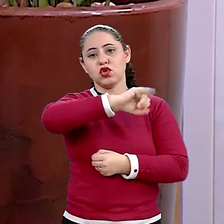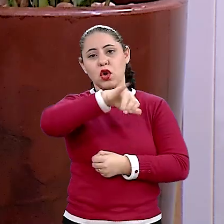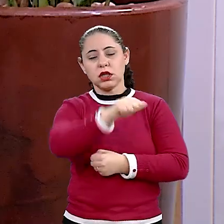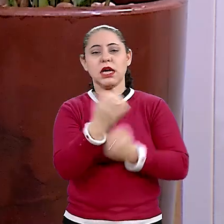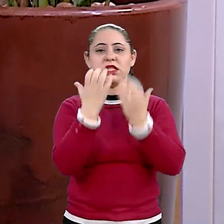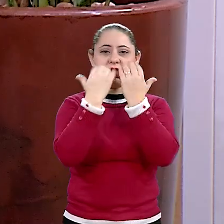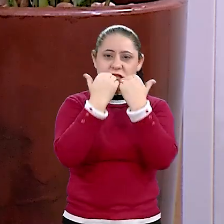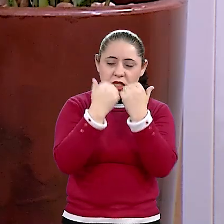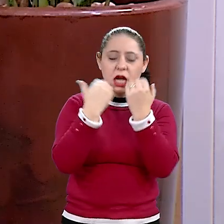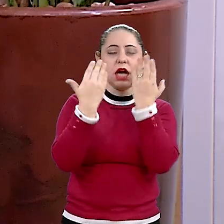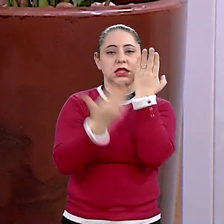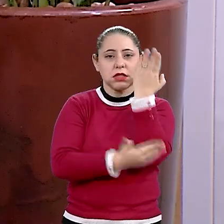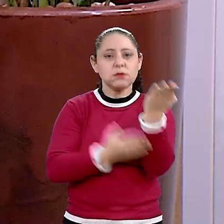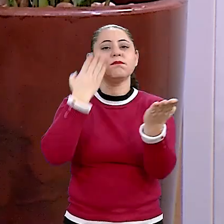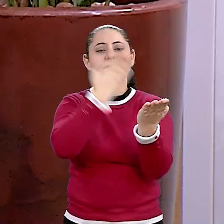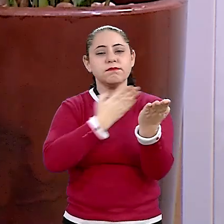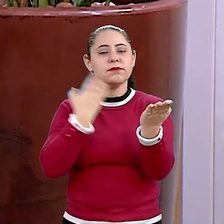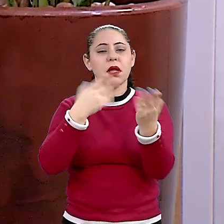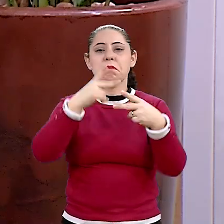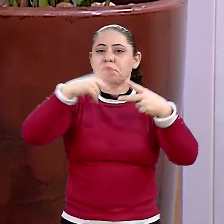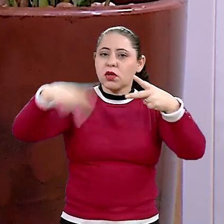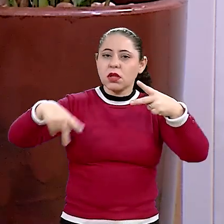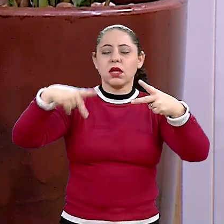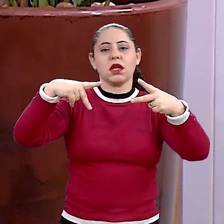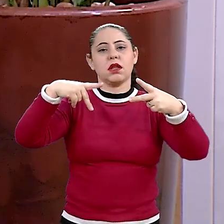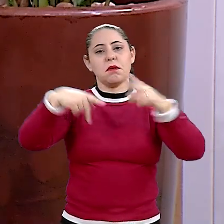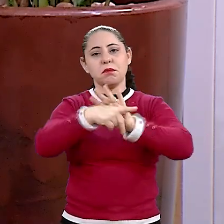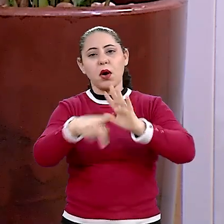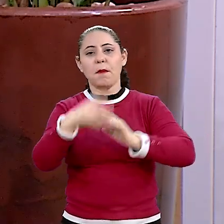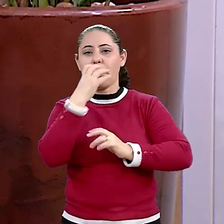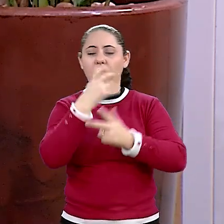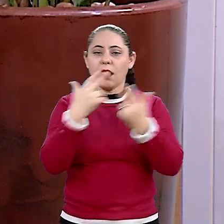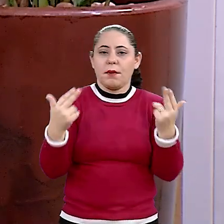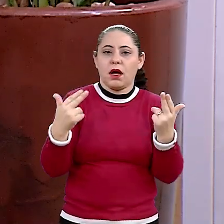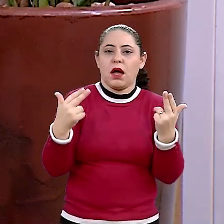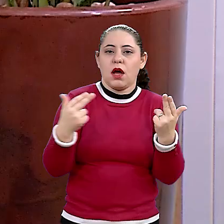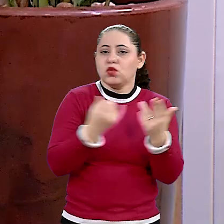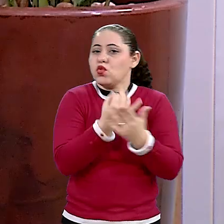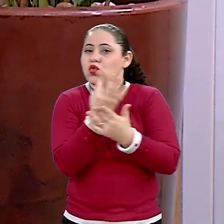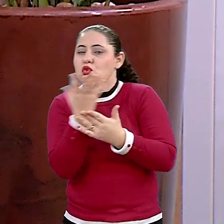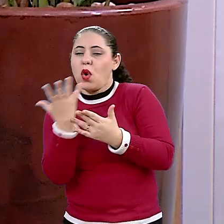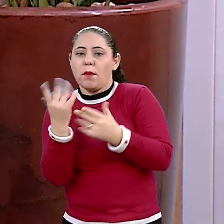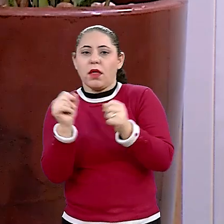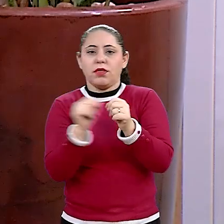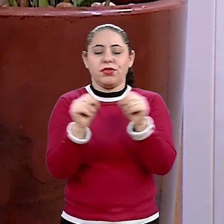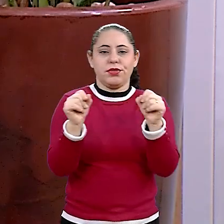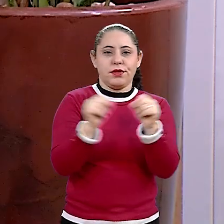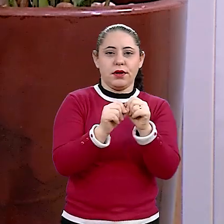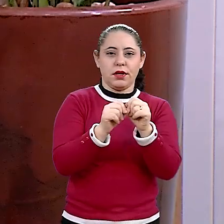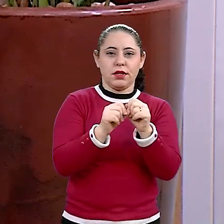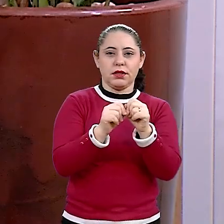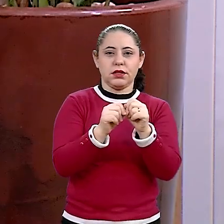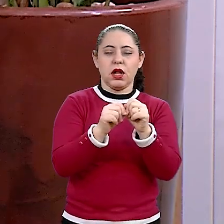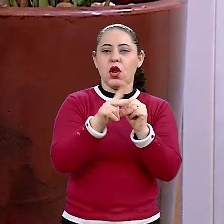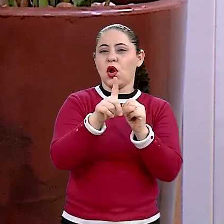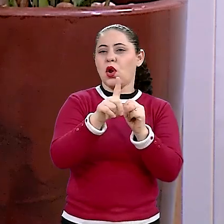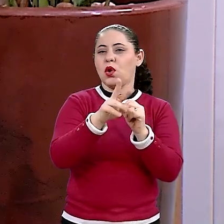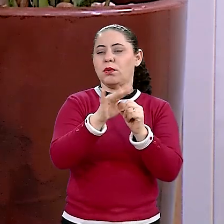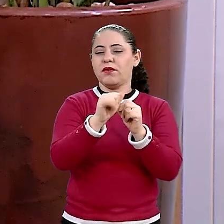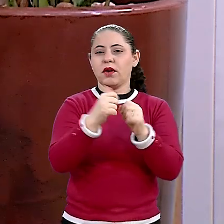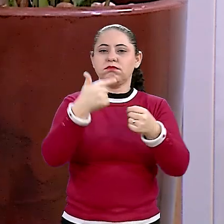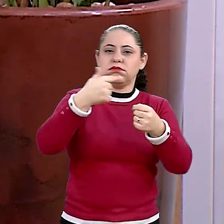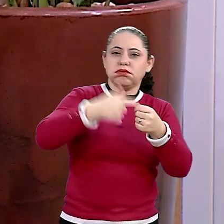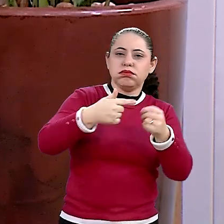da soja, do milho, da cana, a proteína animal, a quantidade de fertilizantes, de lubrificantes,